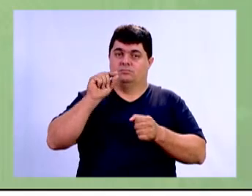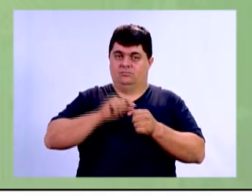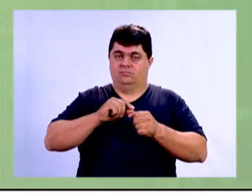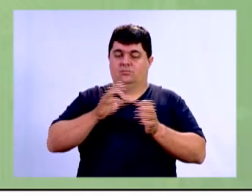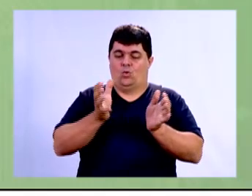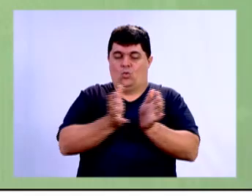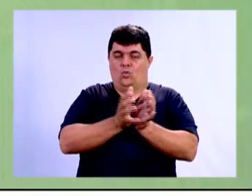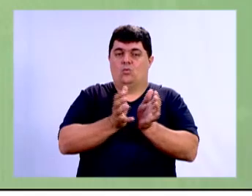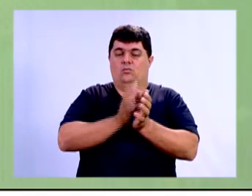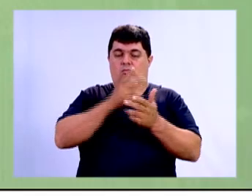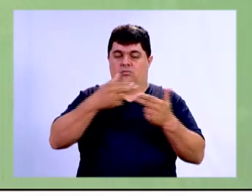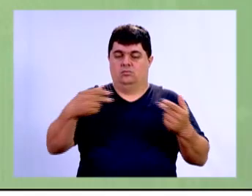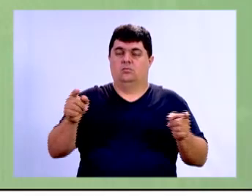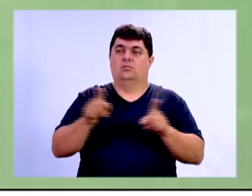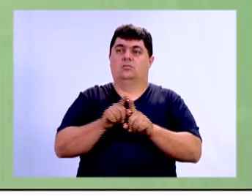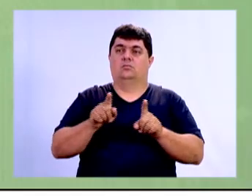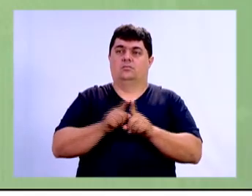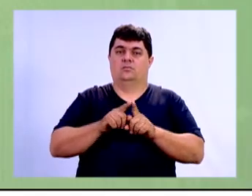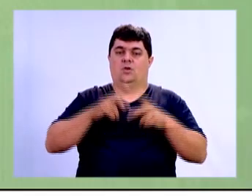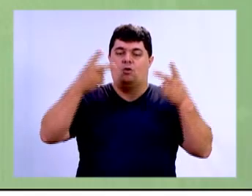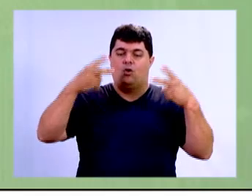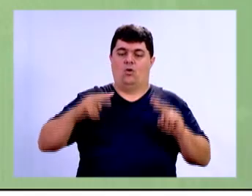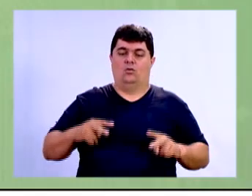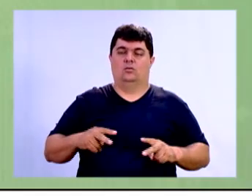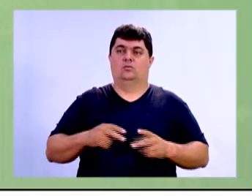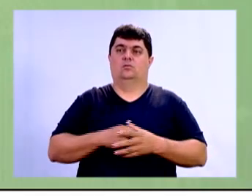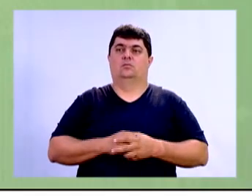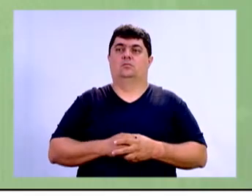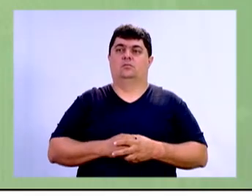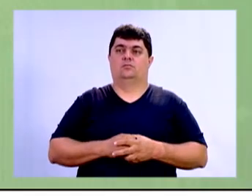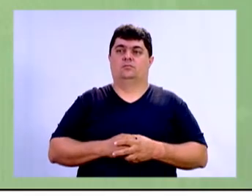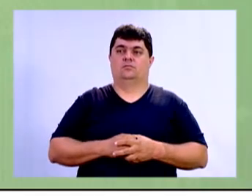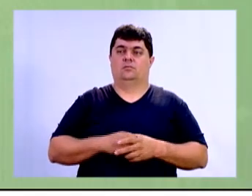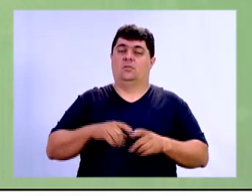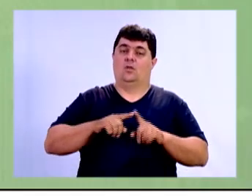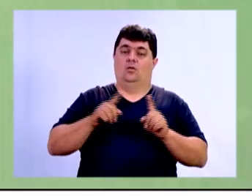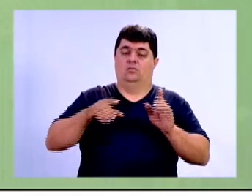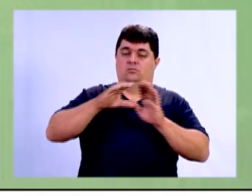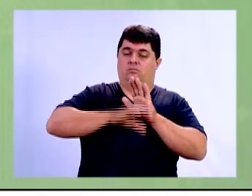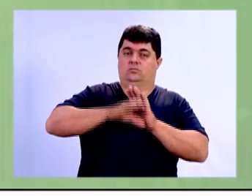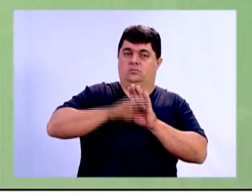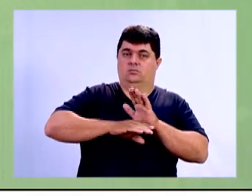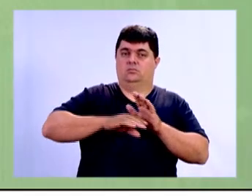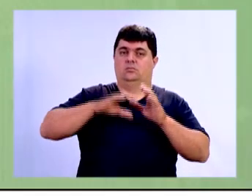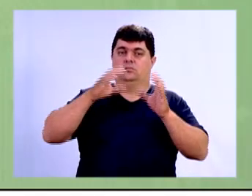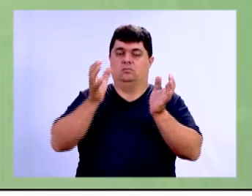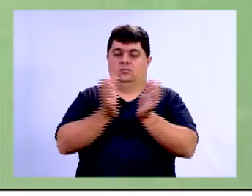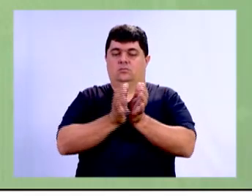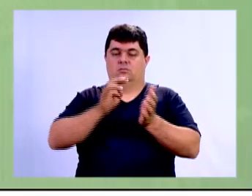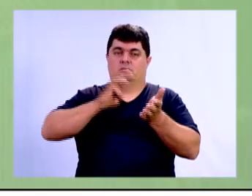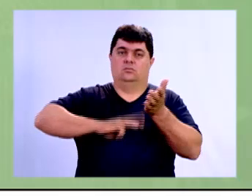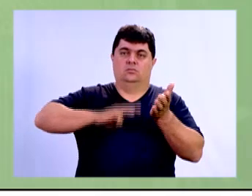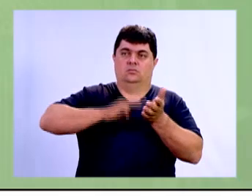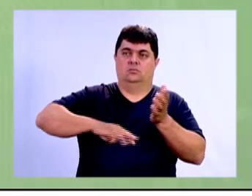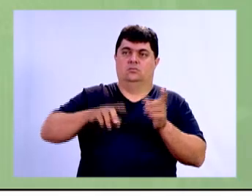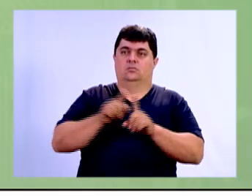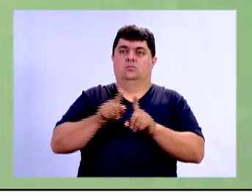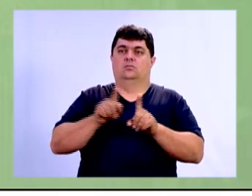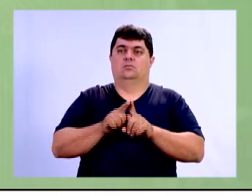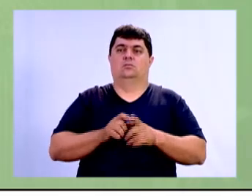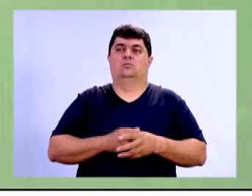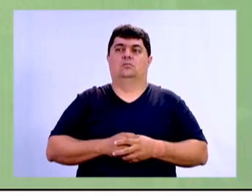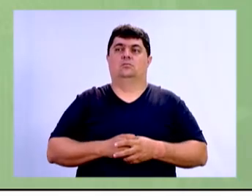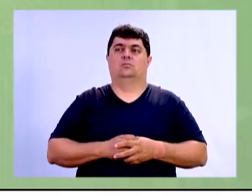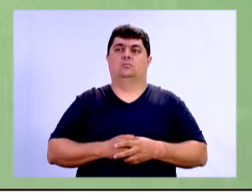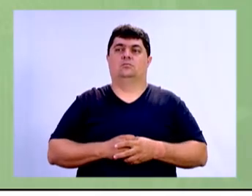faz para criar um código, né? Depois, conceituar as classes e métodos estáticos, que seja o plus que a gente